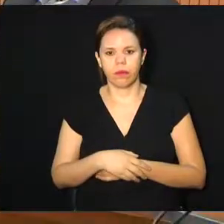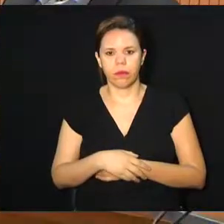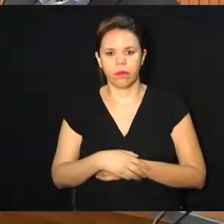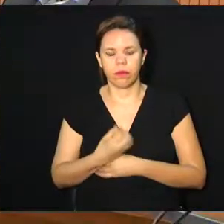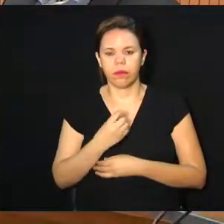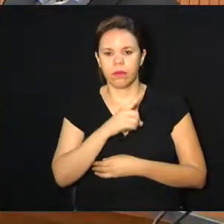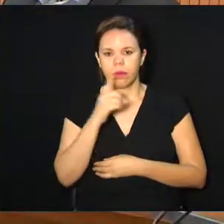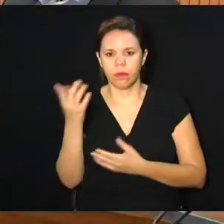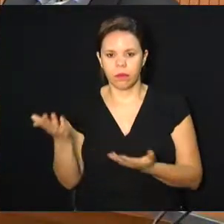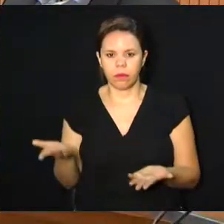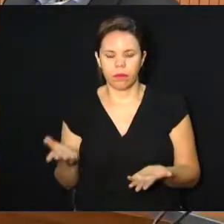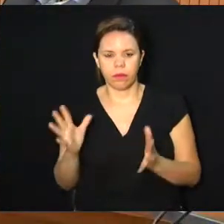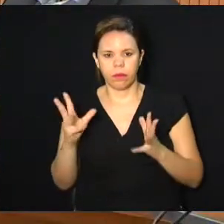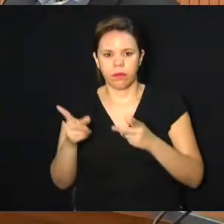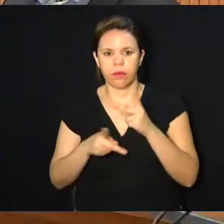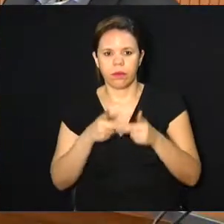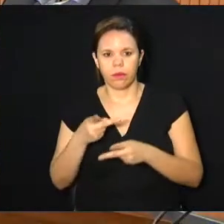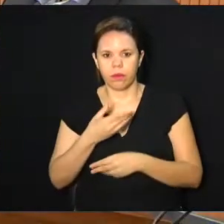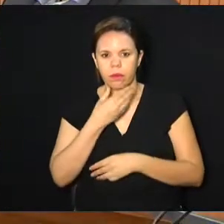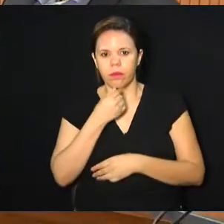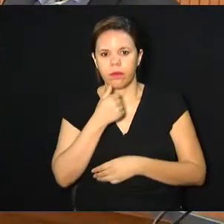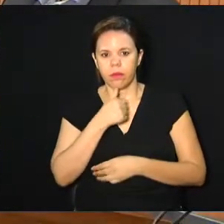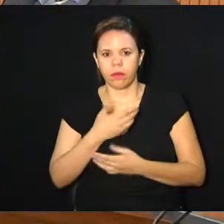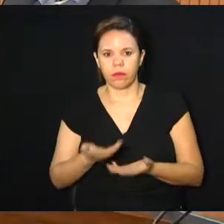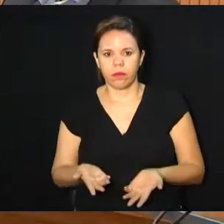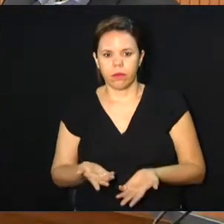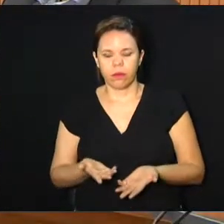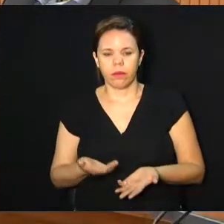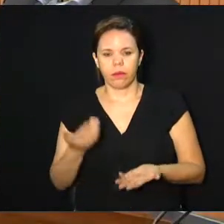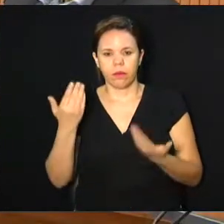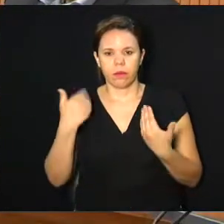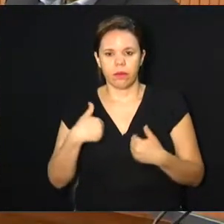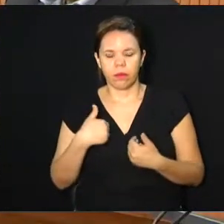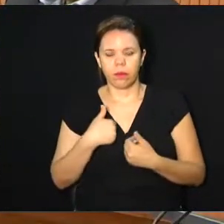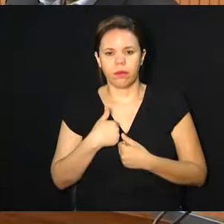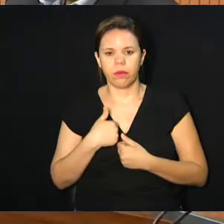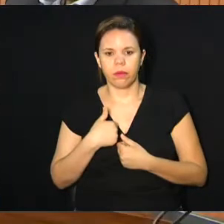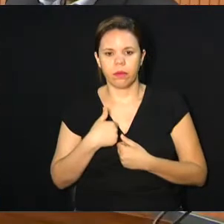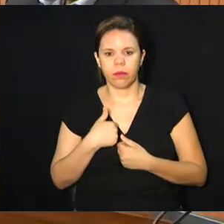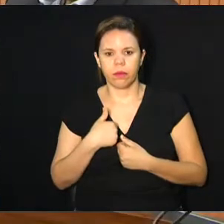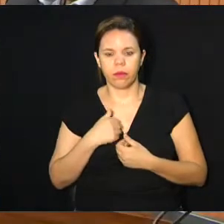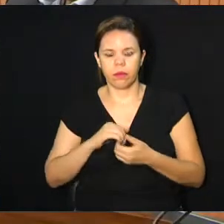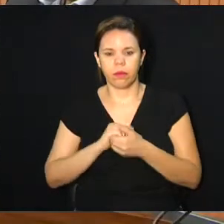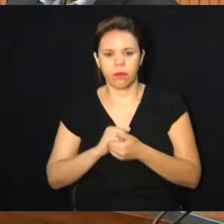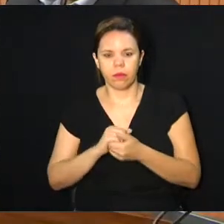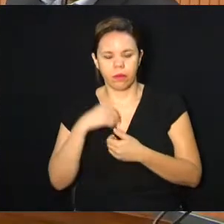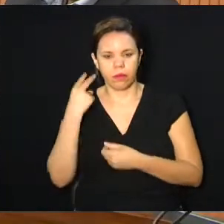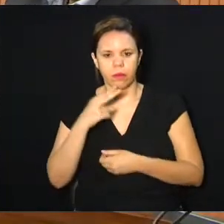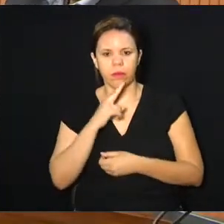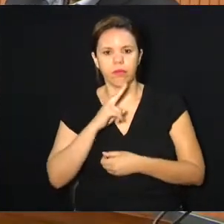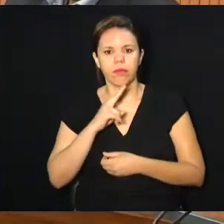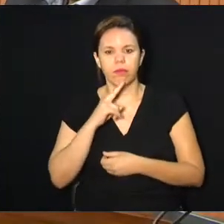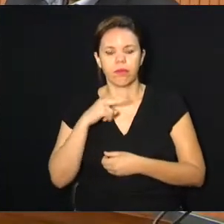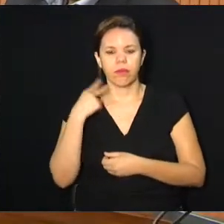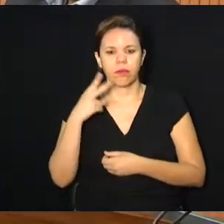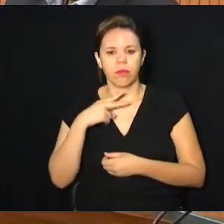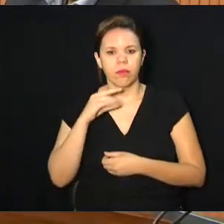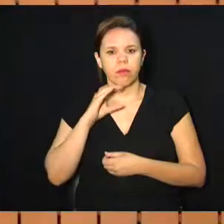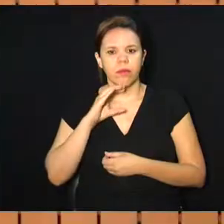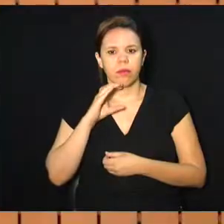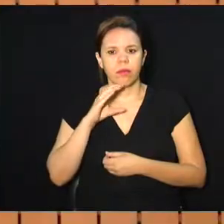Bom dia a todas e todos. Eu gostaria de saudar o vereador Nelson Ossi, vereador